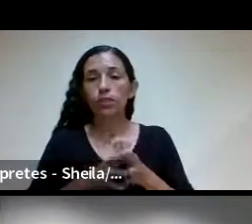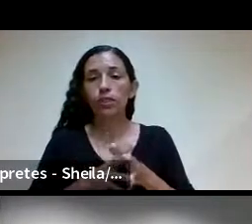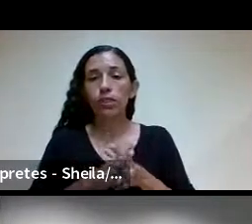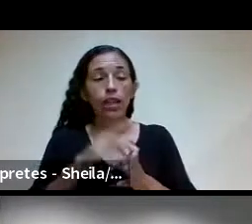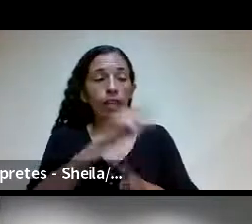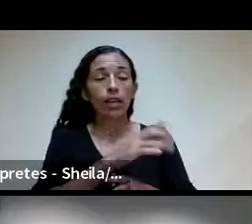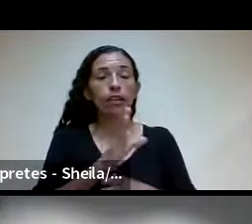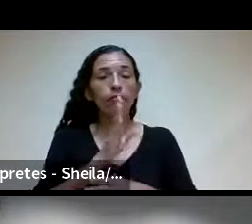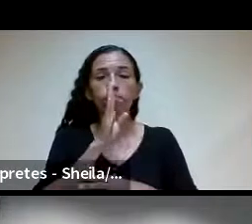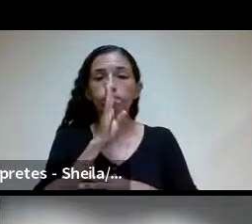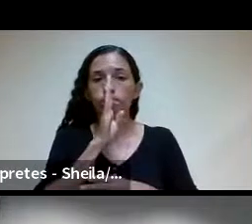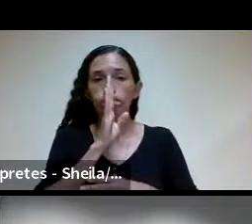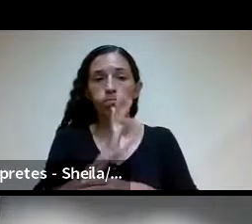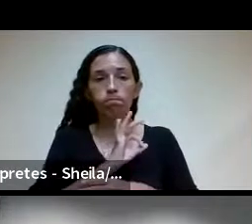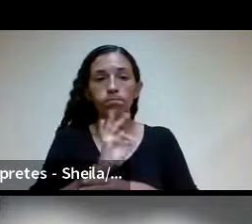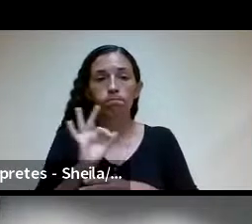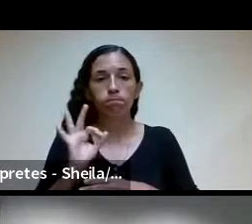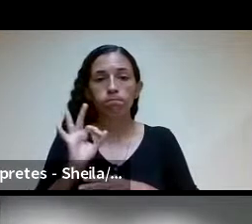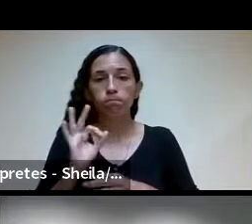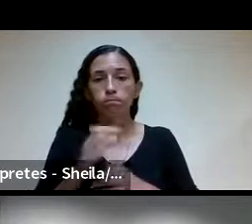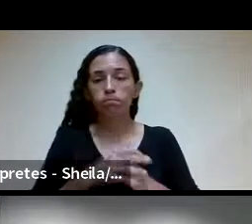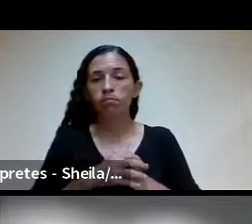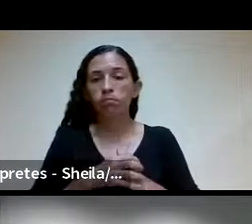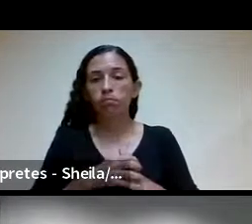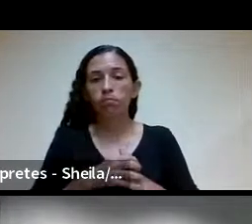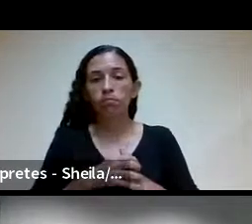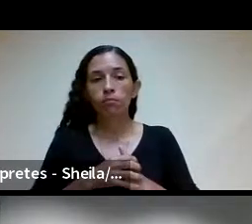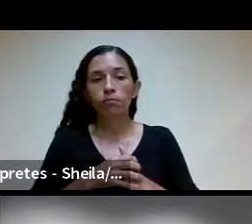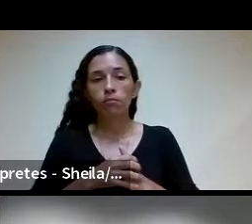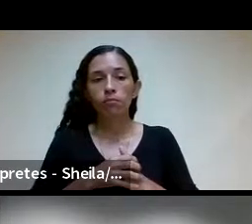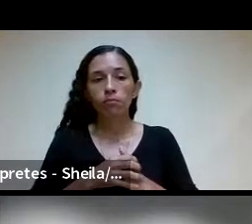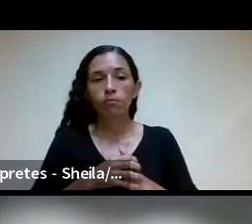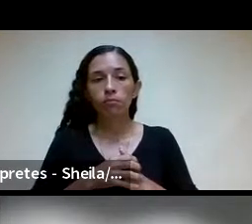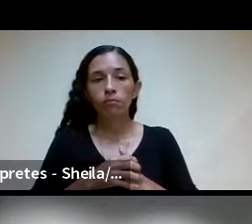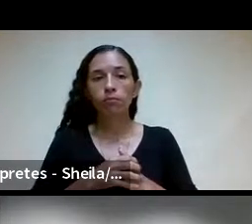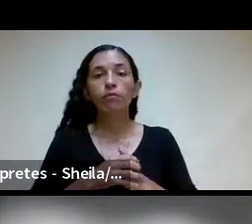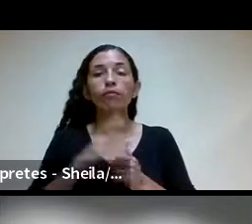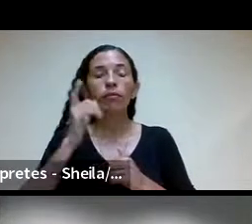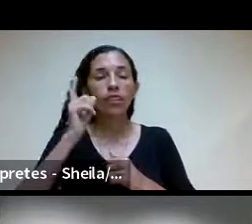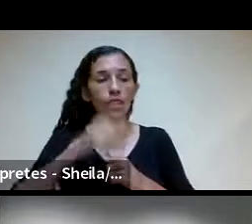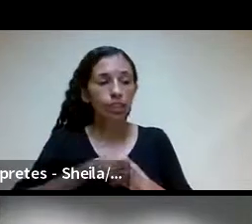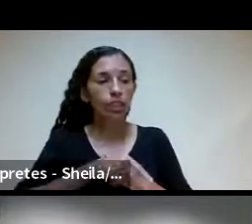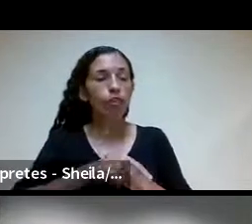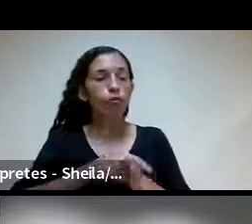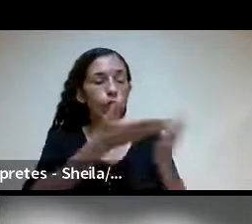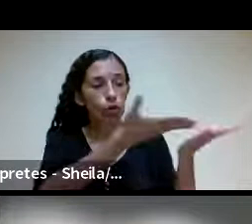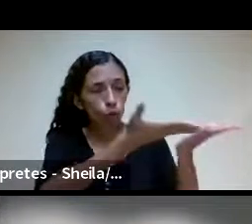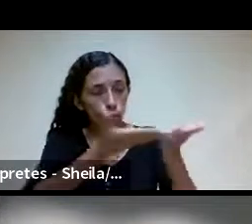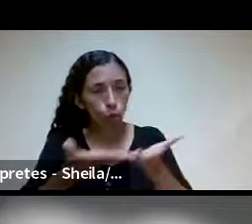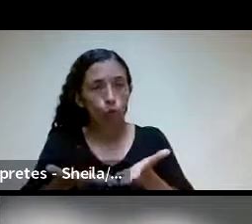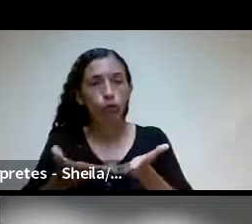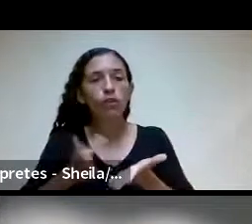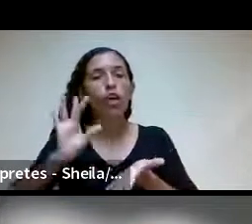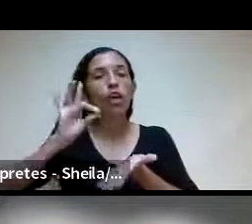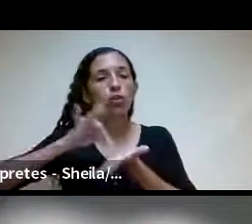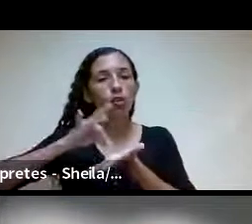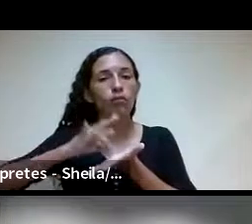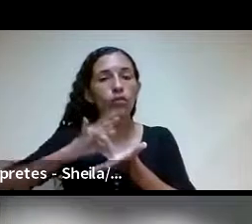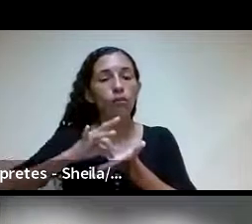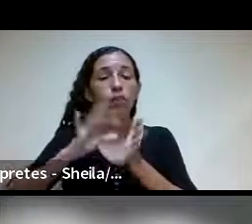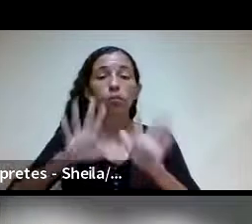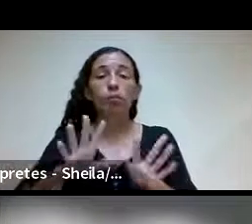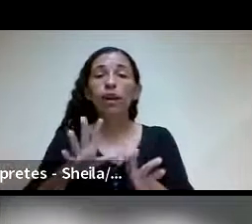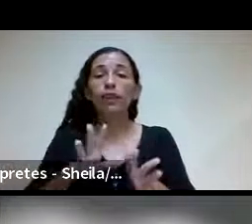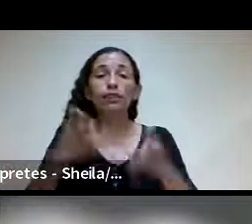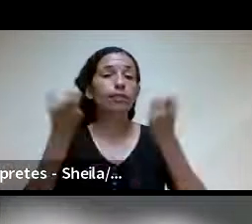respondeu. Não respondeu, tampouco recolheu a importância. Ele foi efetivamente intimado. Efetivamente intimado. Então ele não quer pagar, né? Eu acompanho o vosso